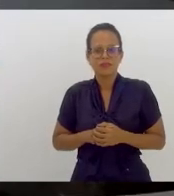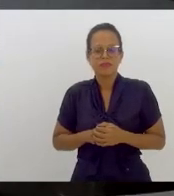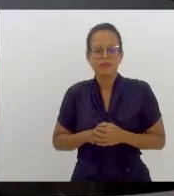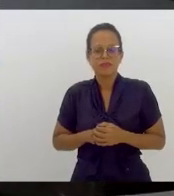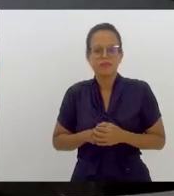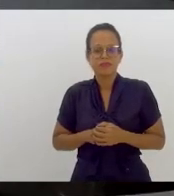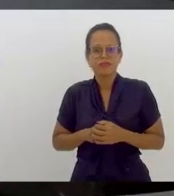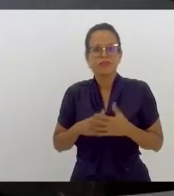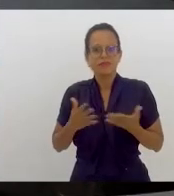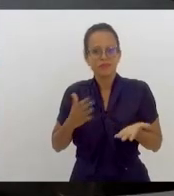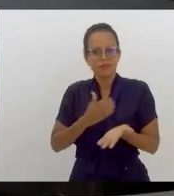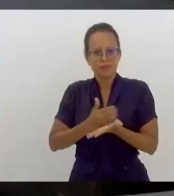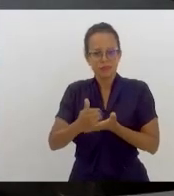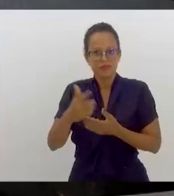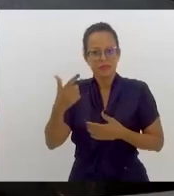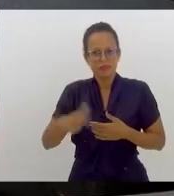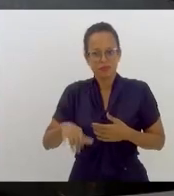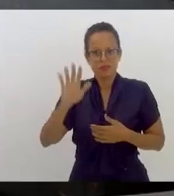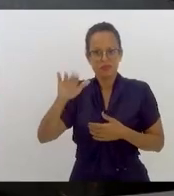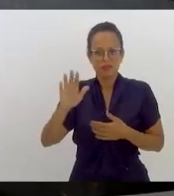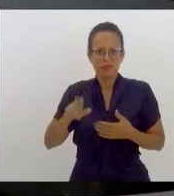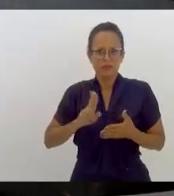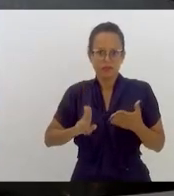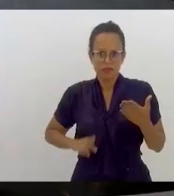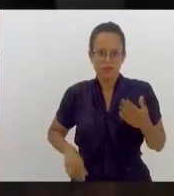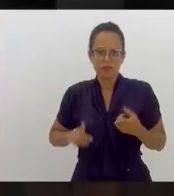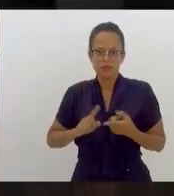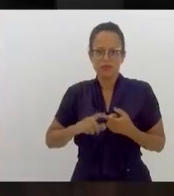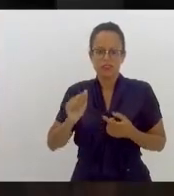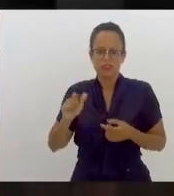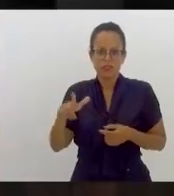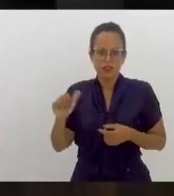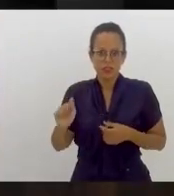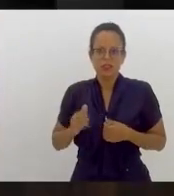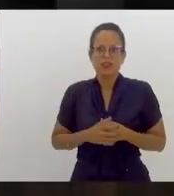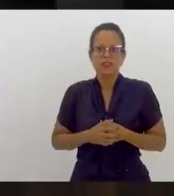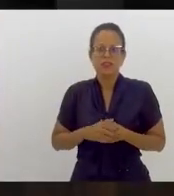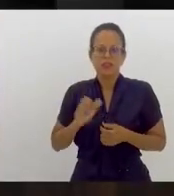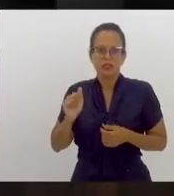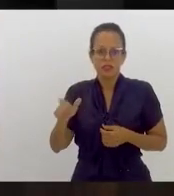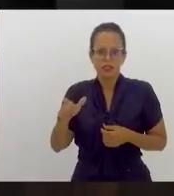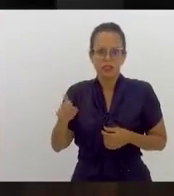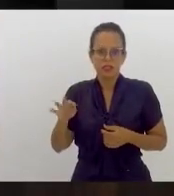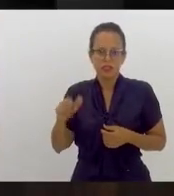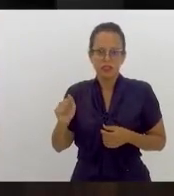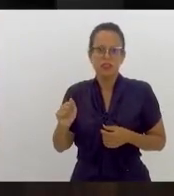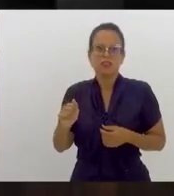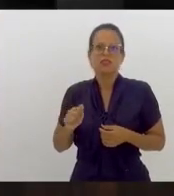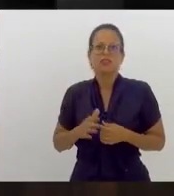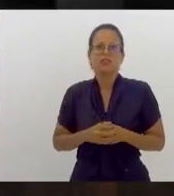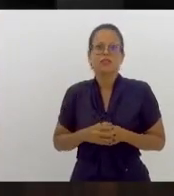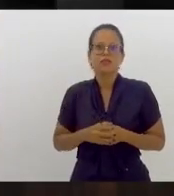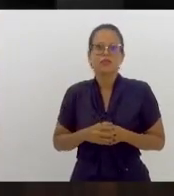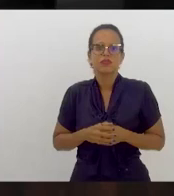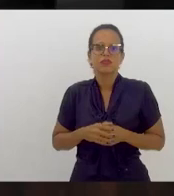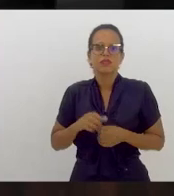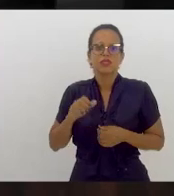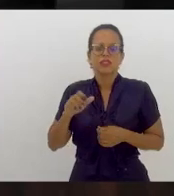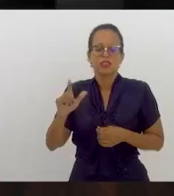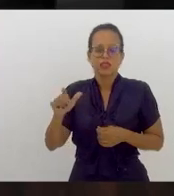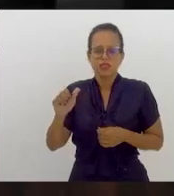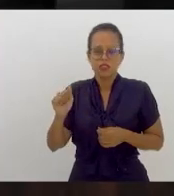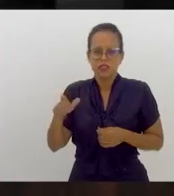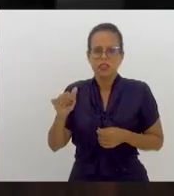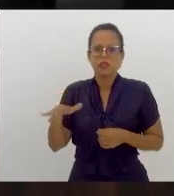Vamos para a segunda chamada. Alana Passos, Alexandre Freitas, Alexandre Knoploch,